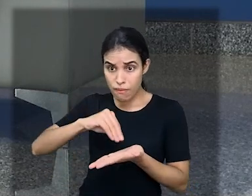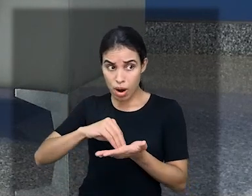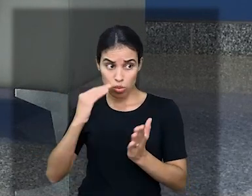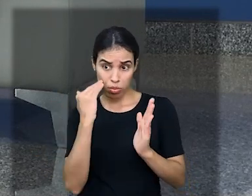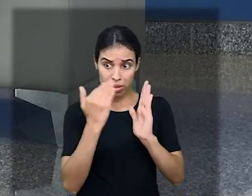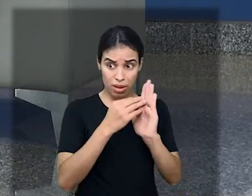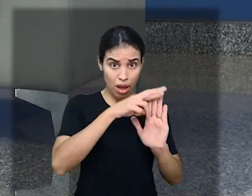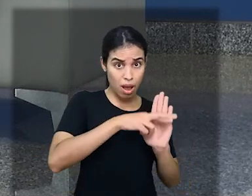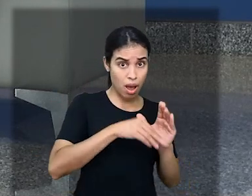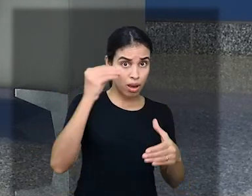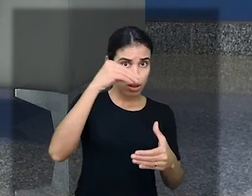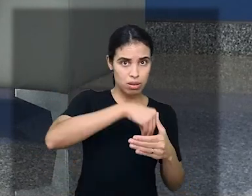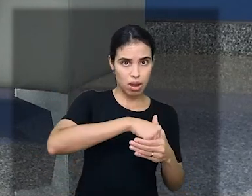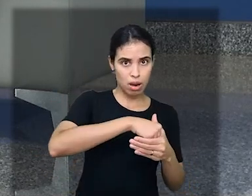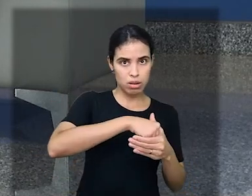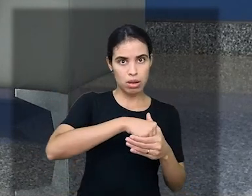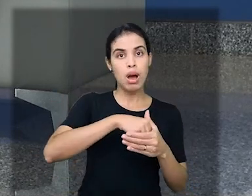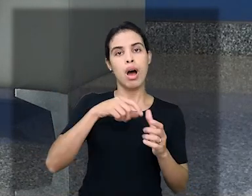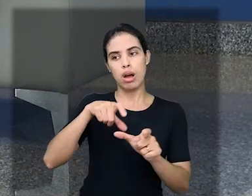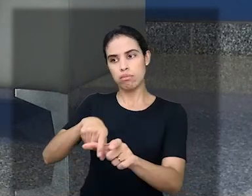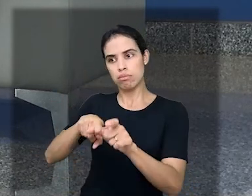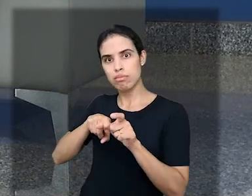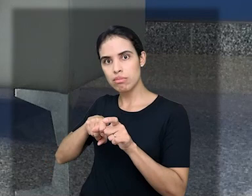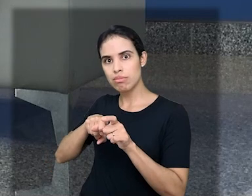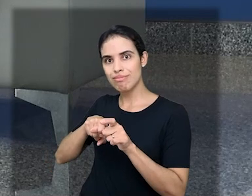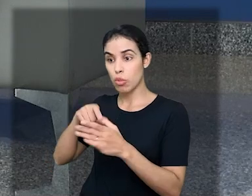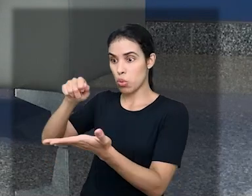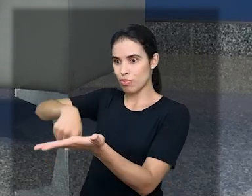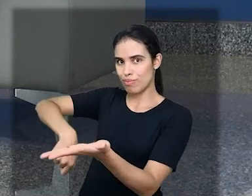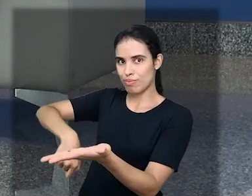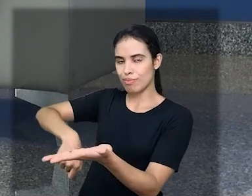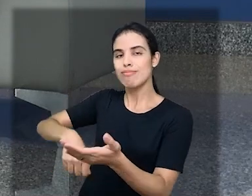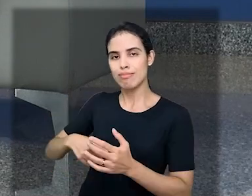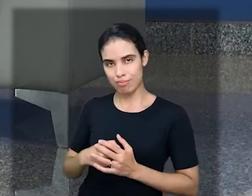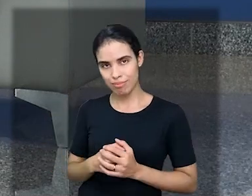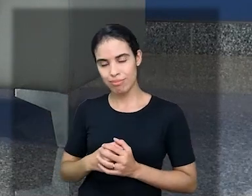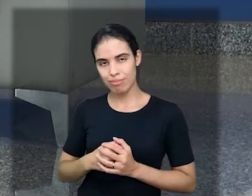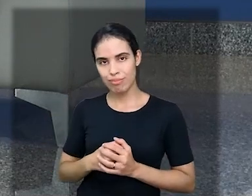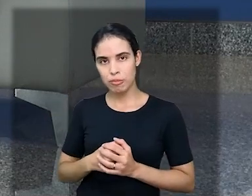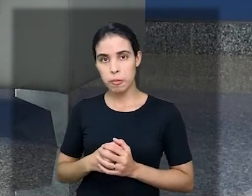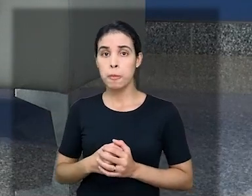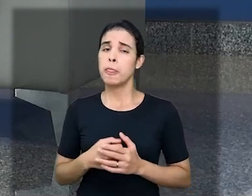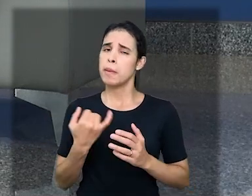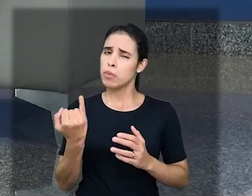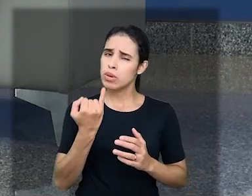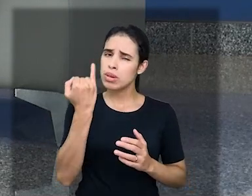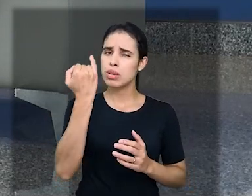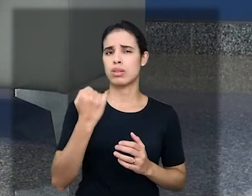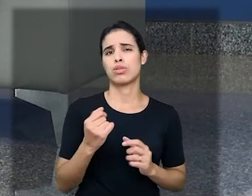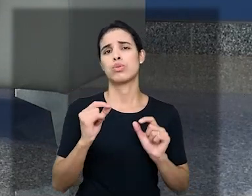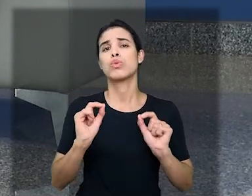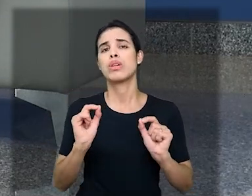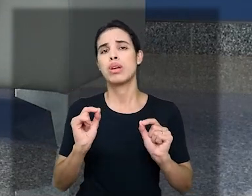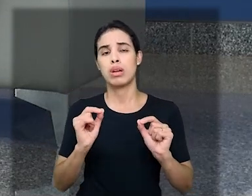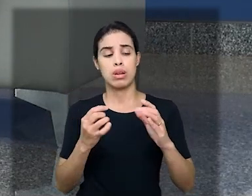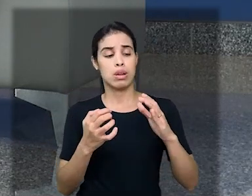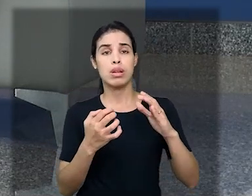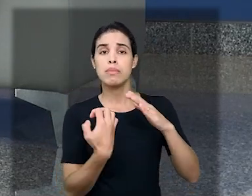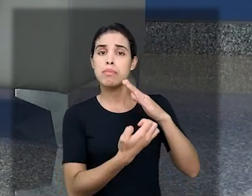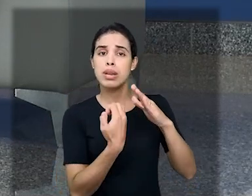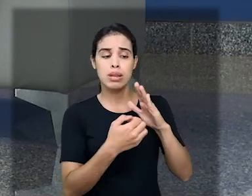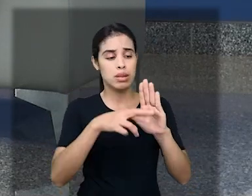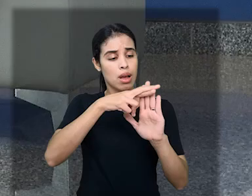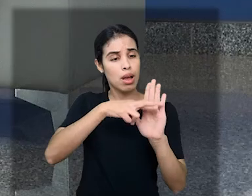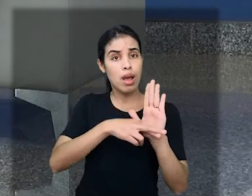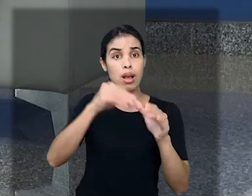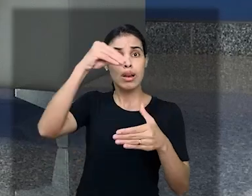ordem, você aplica a medida disciplinar. Então, é muito importante que a empresa tenha um regimento interno, que ela passe para